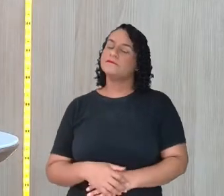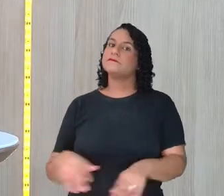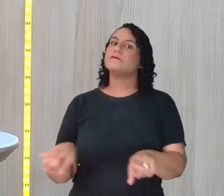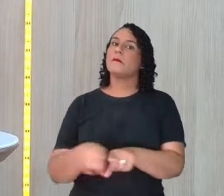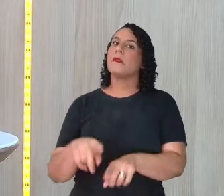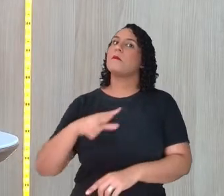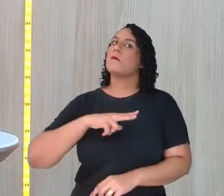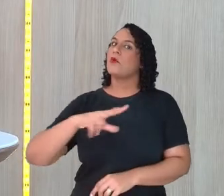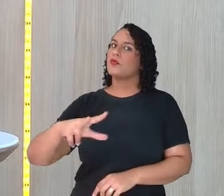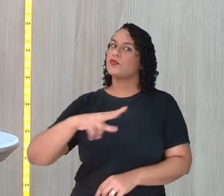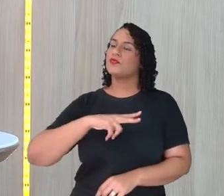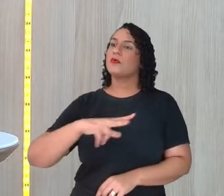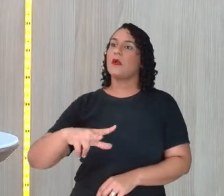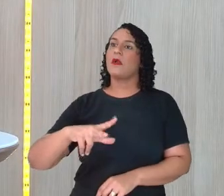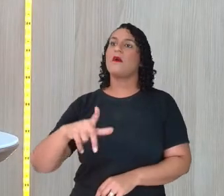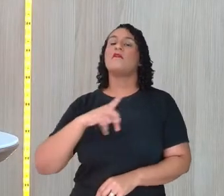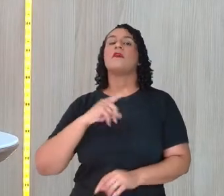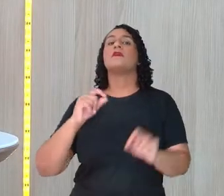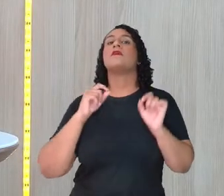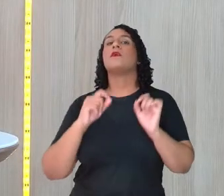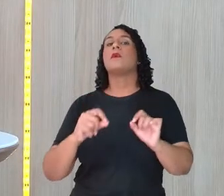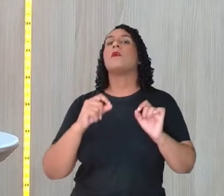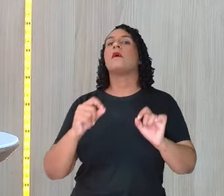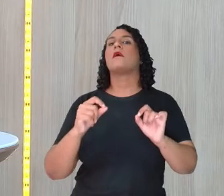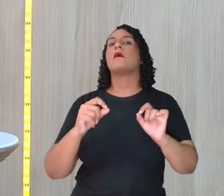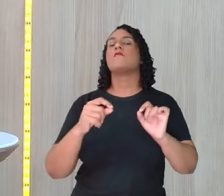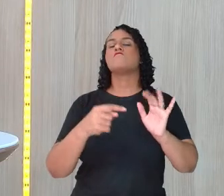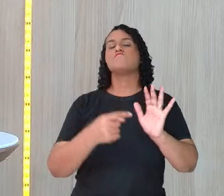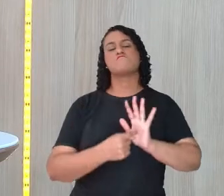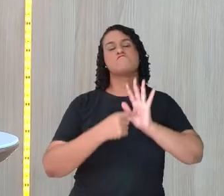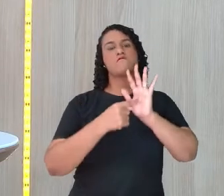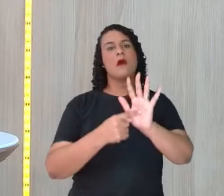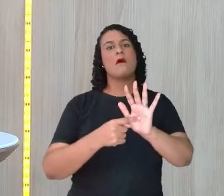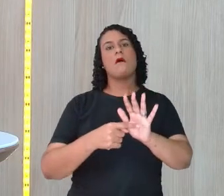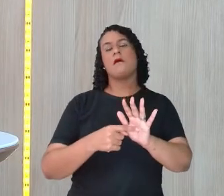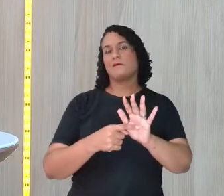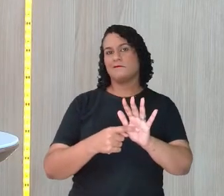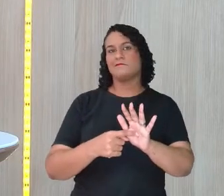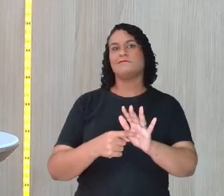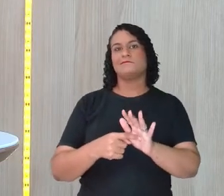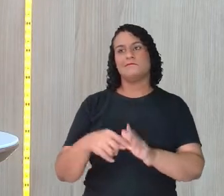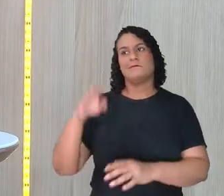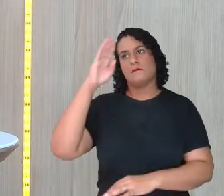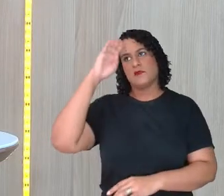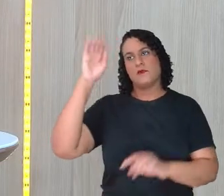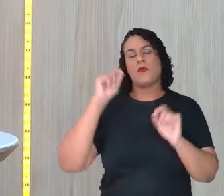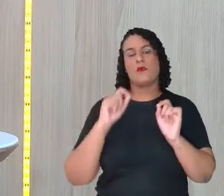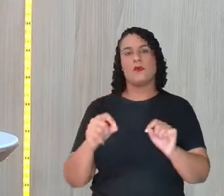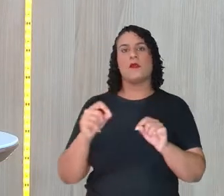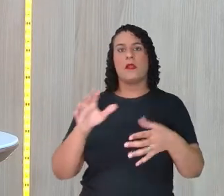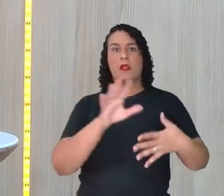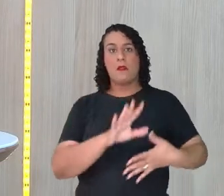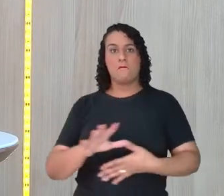Portugal vai ter um destaque muito grande. Inclusive,